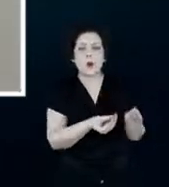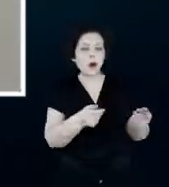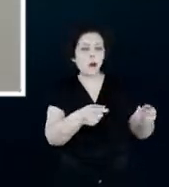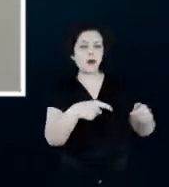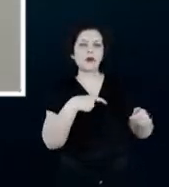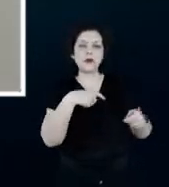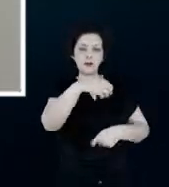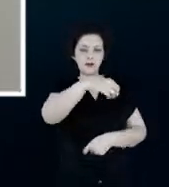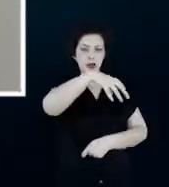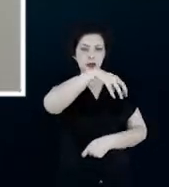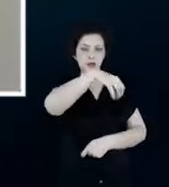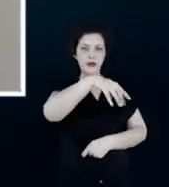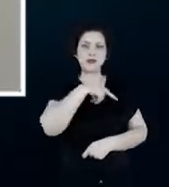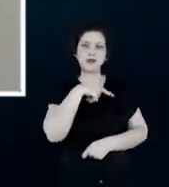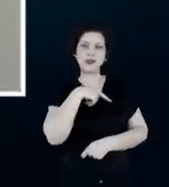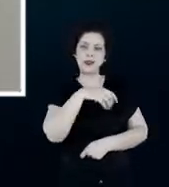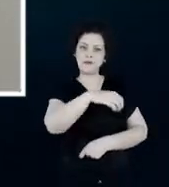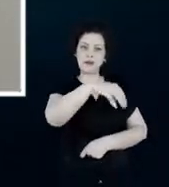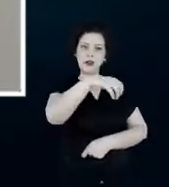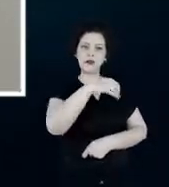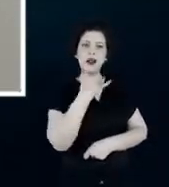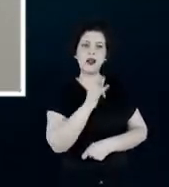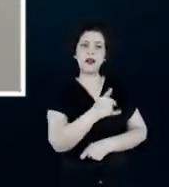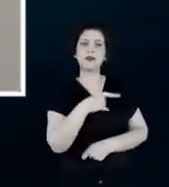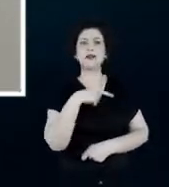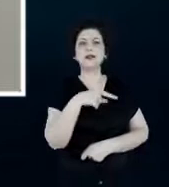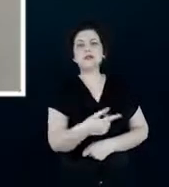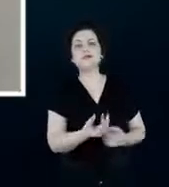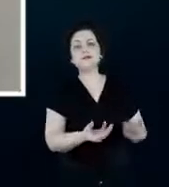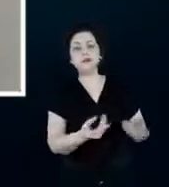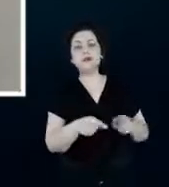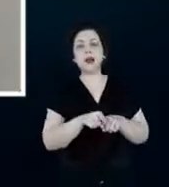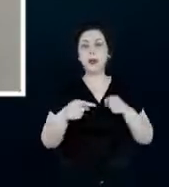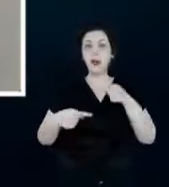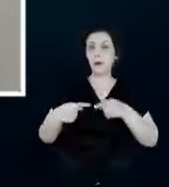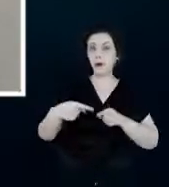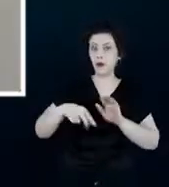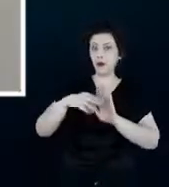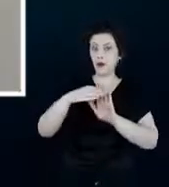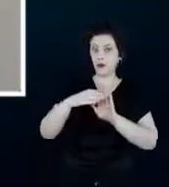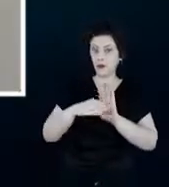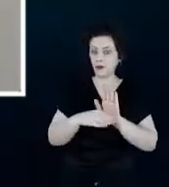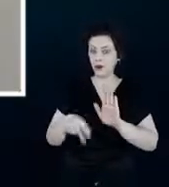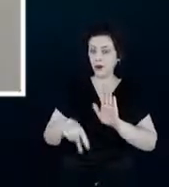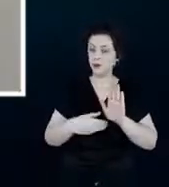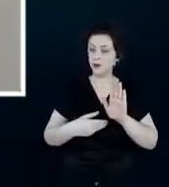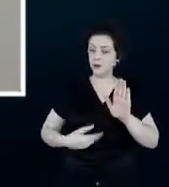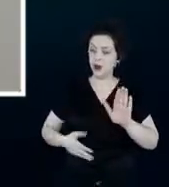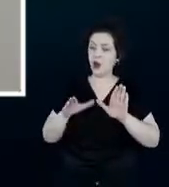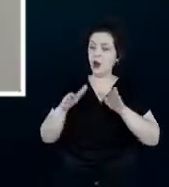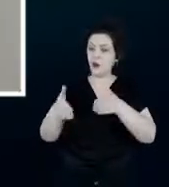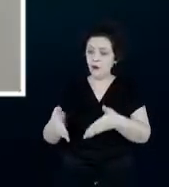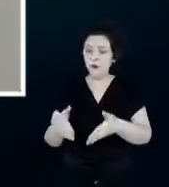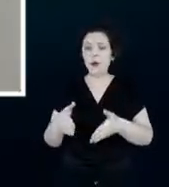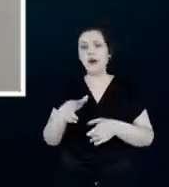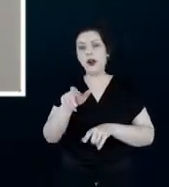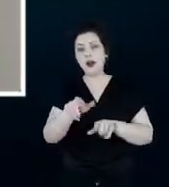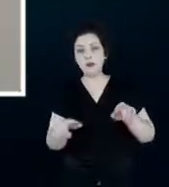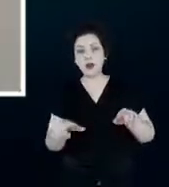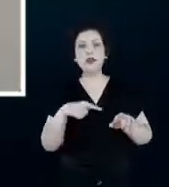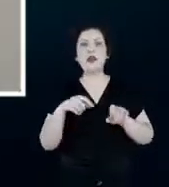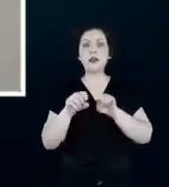possibilidade de todo mundo ser consumidor de energia elétrica, e a gente tem políticas voltadas aos consumidores, onde há